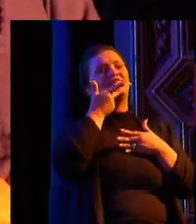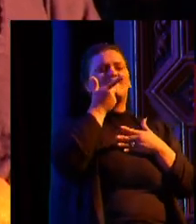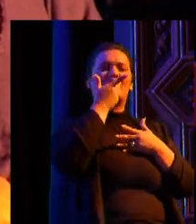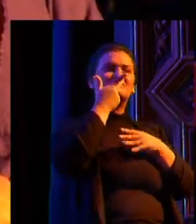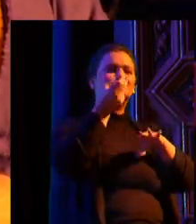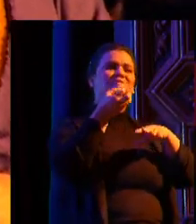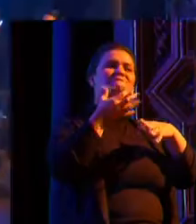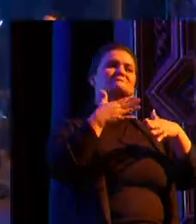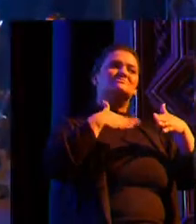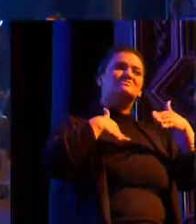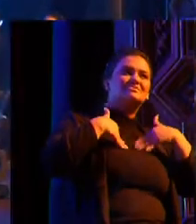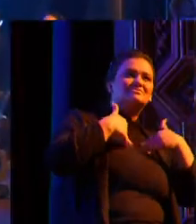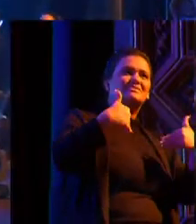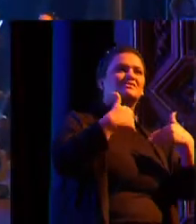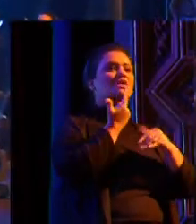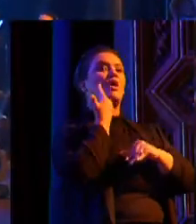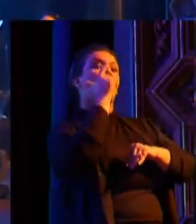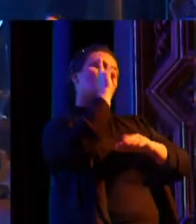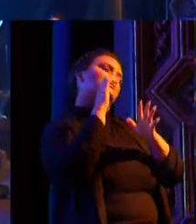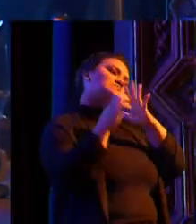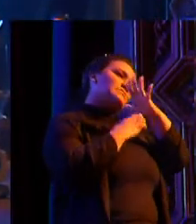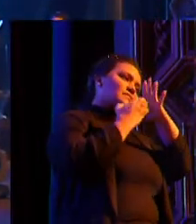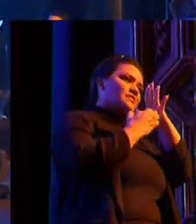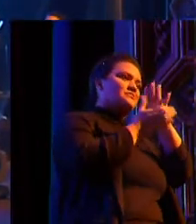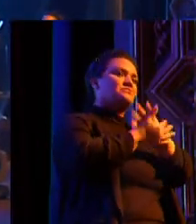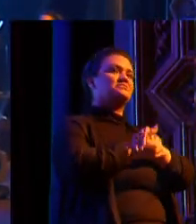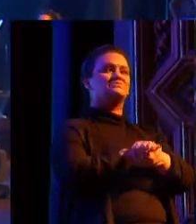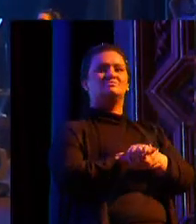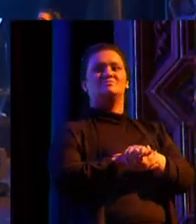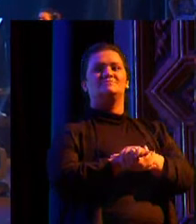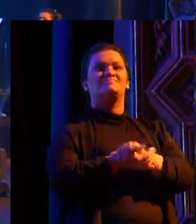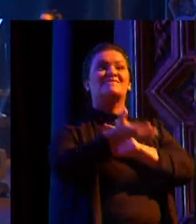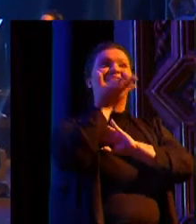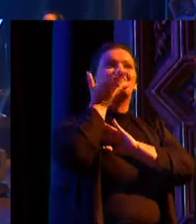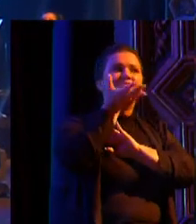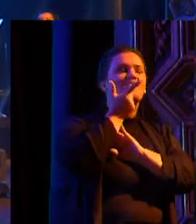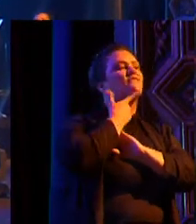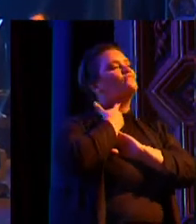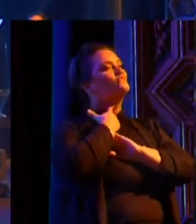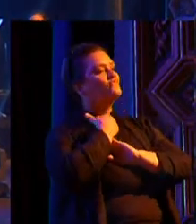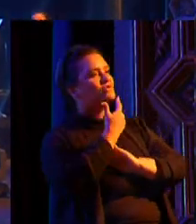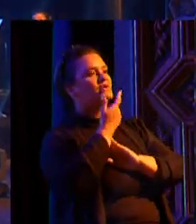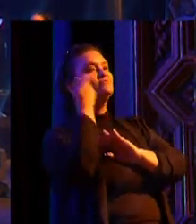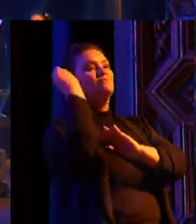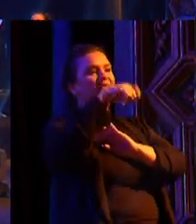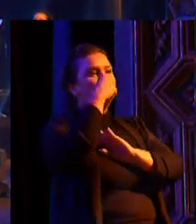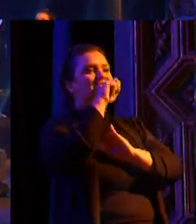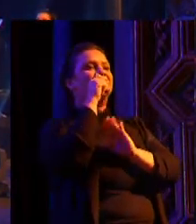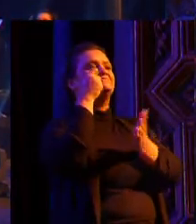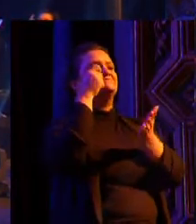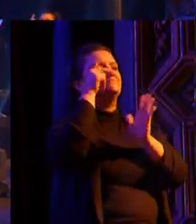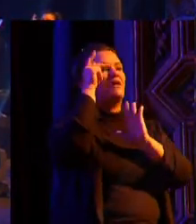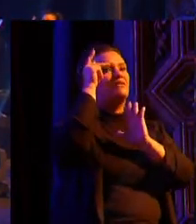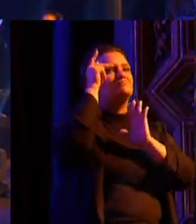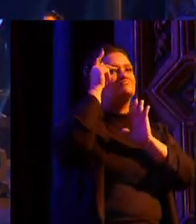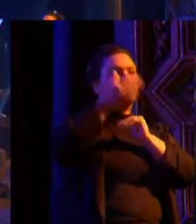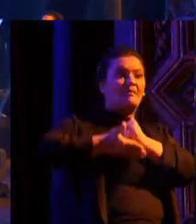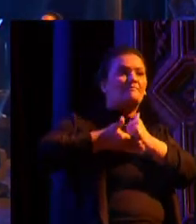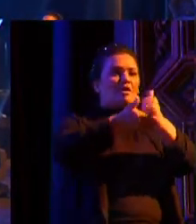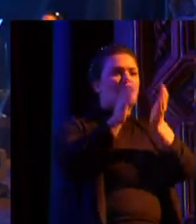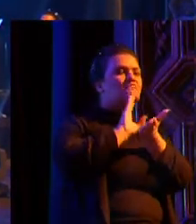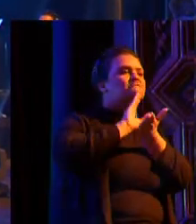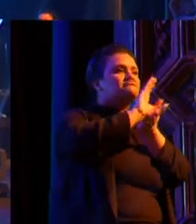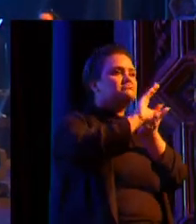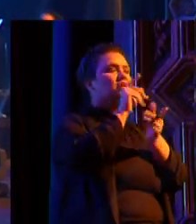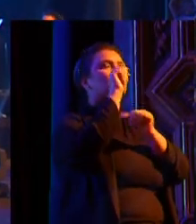também outras empresas que queiram e que precisam patrocinar projetos culturais para mudar a